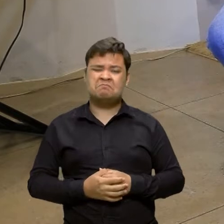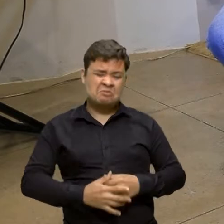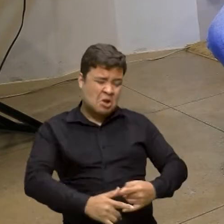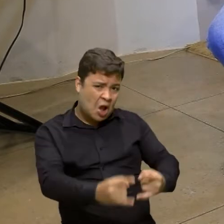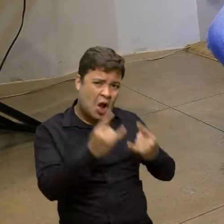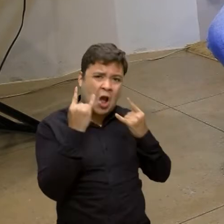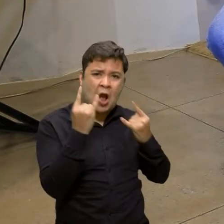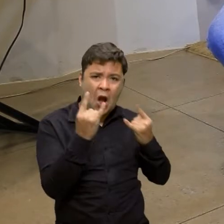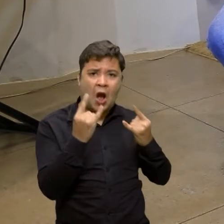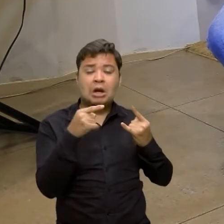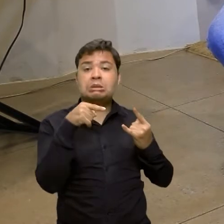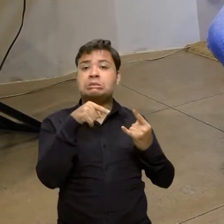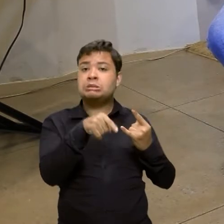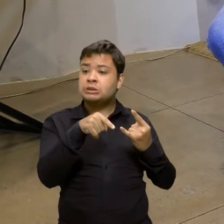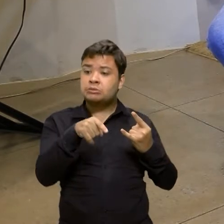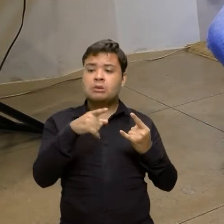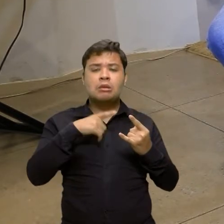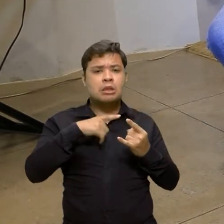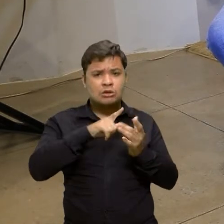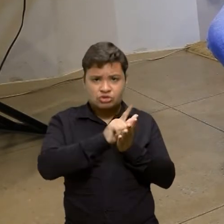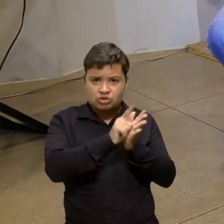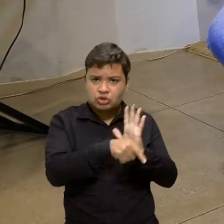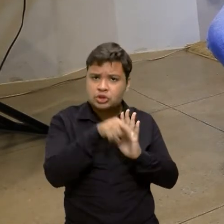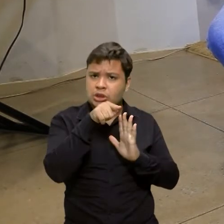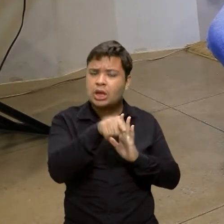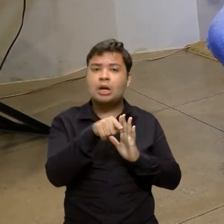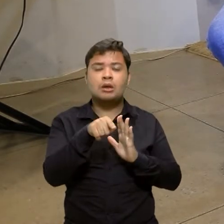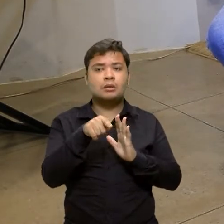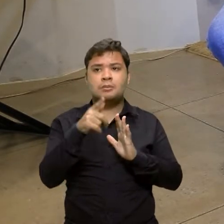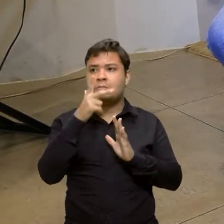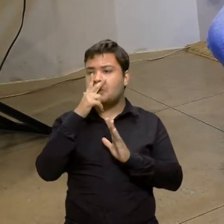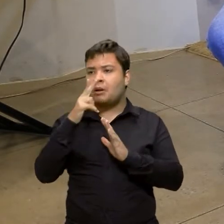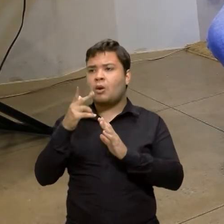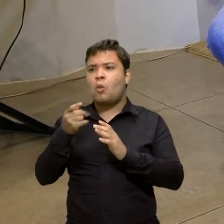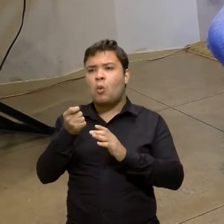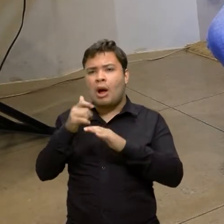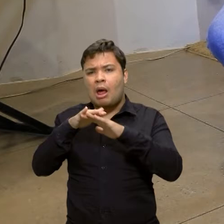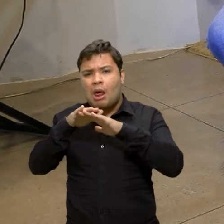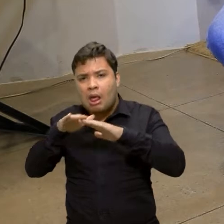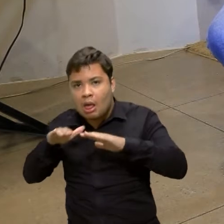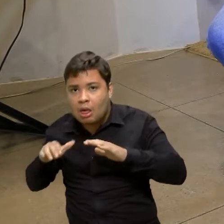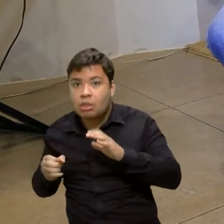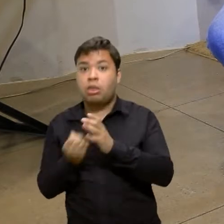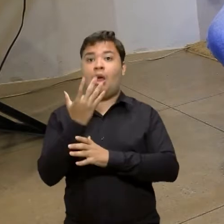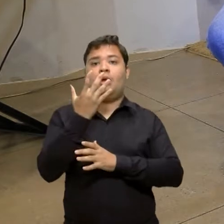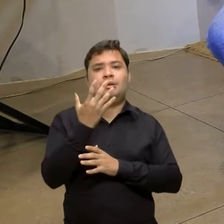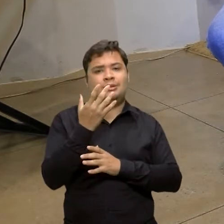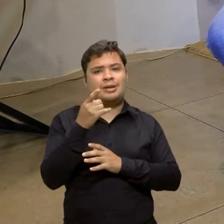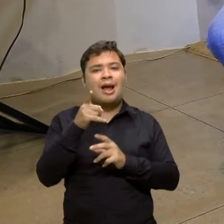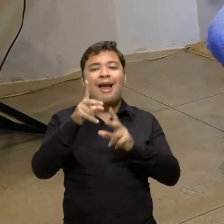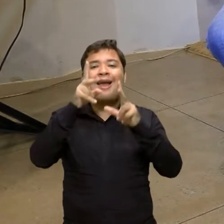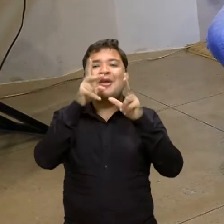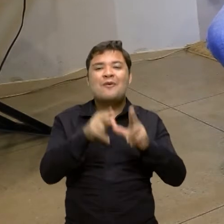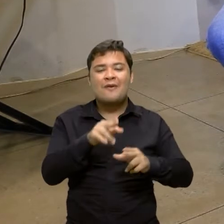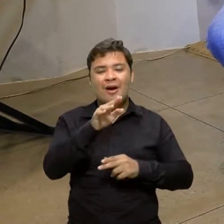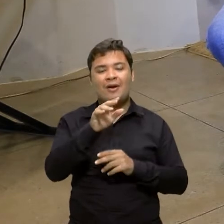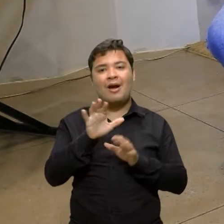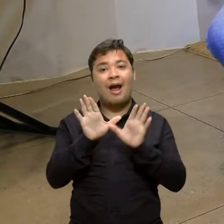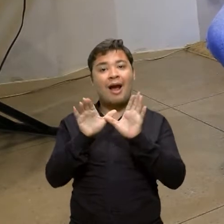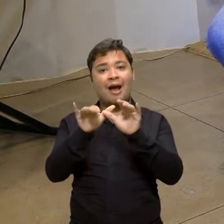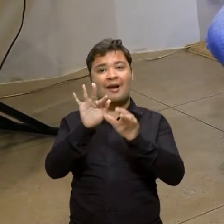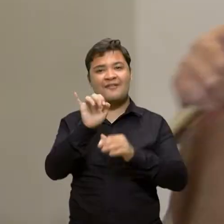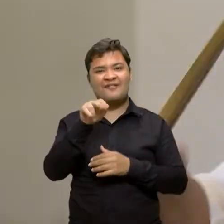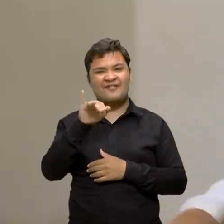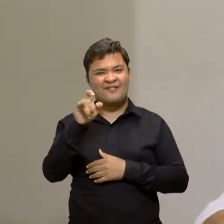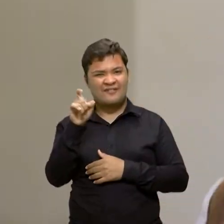que ele se reinventa e ressurge das cinzas como aquela ave mitológica lá, a fênix. Ele